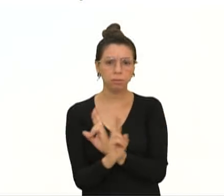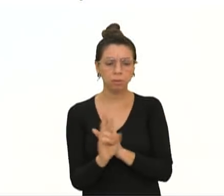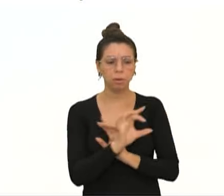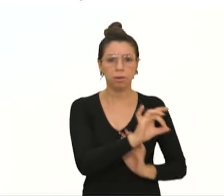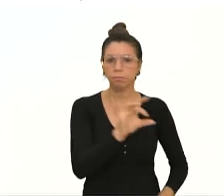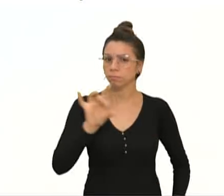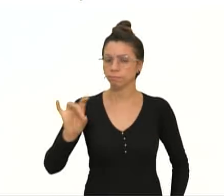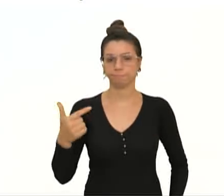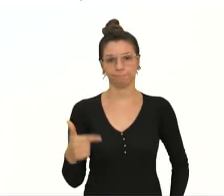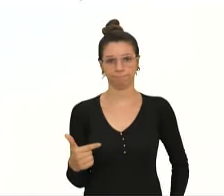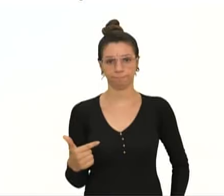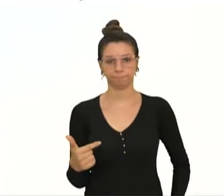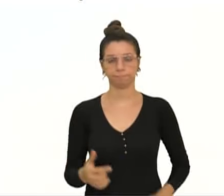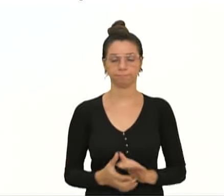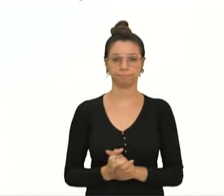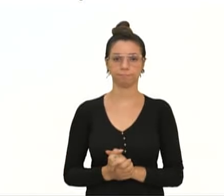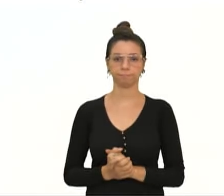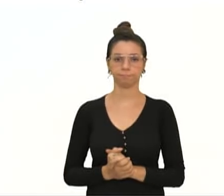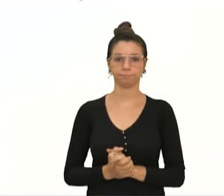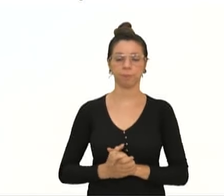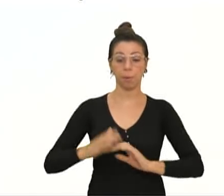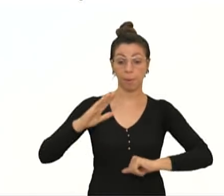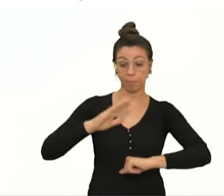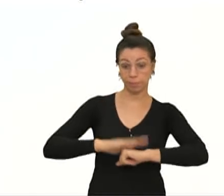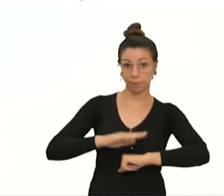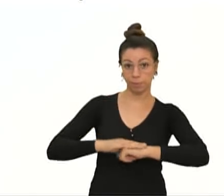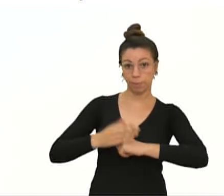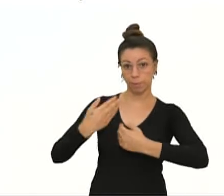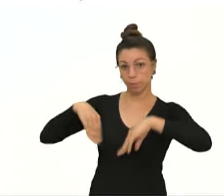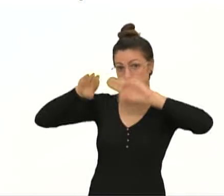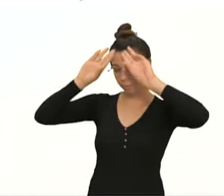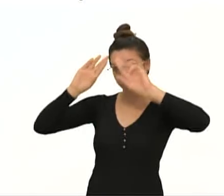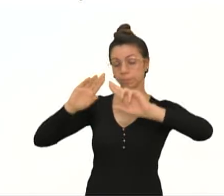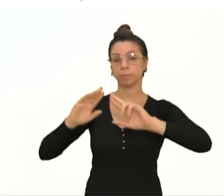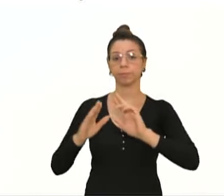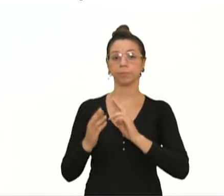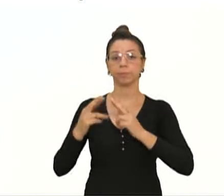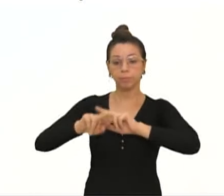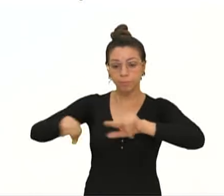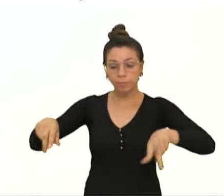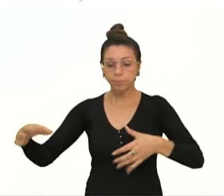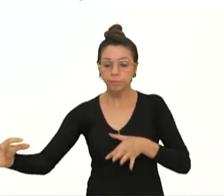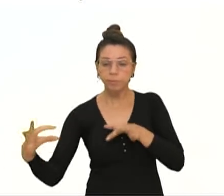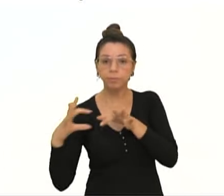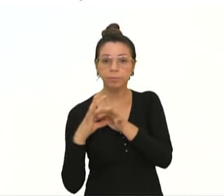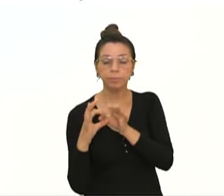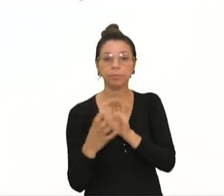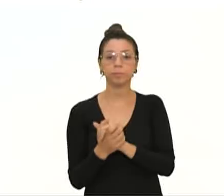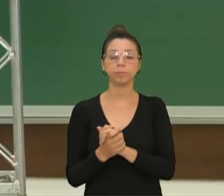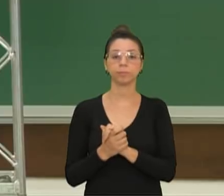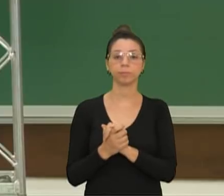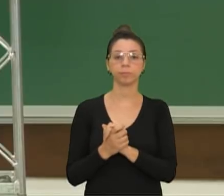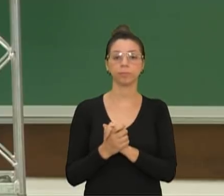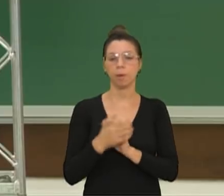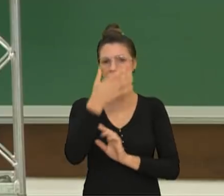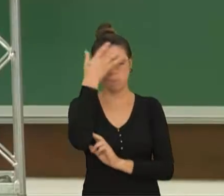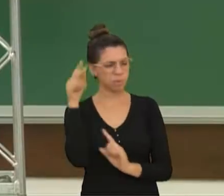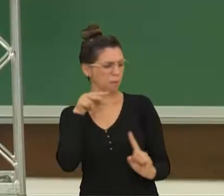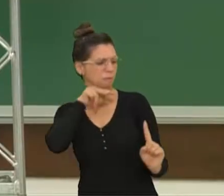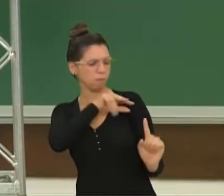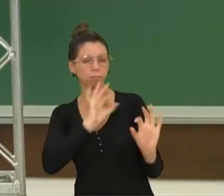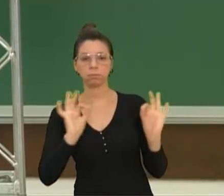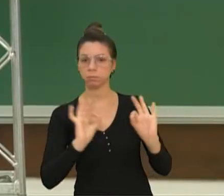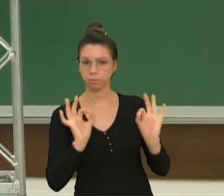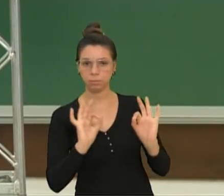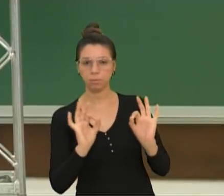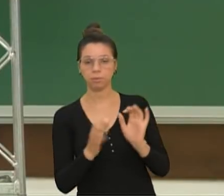cada indivíduo e seu orixá, uma vez que o aprendizado religioso sempre se dá longe dos olhos do público. Então não há